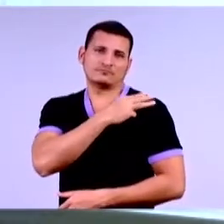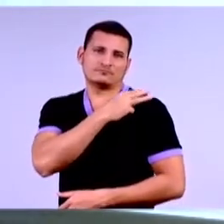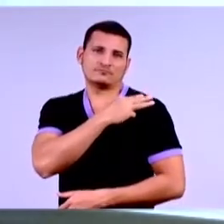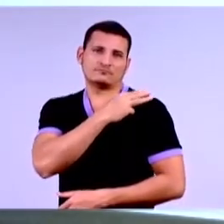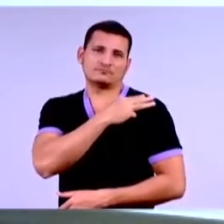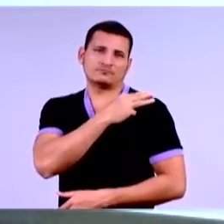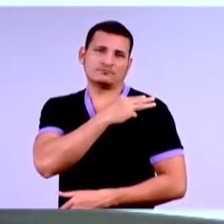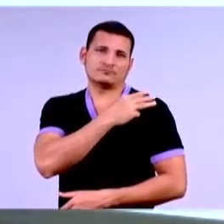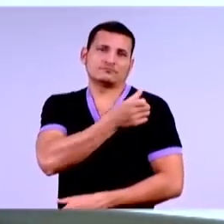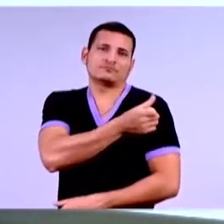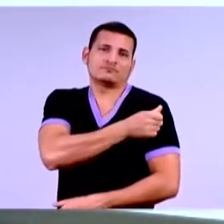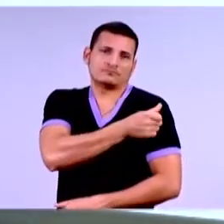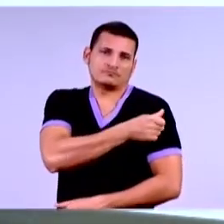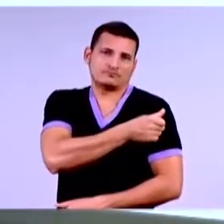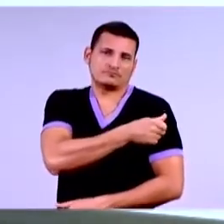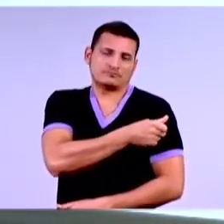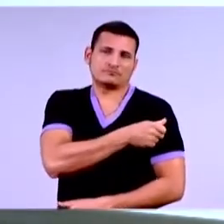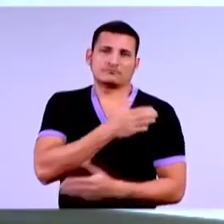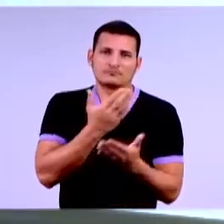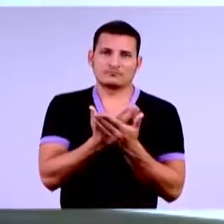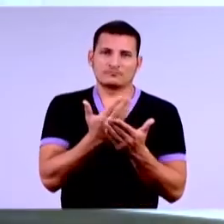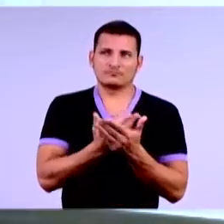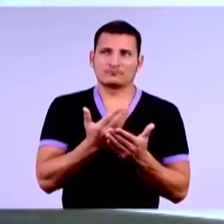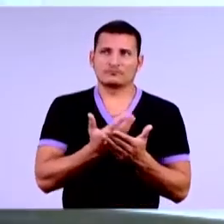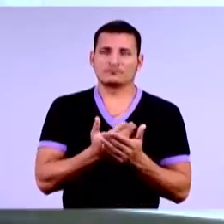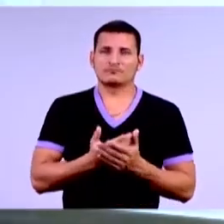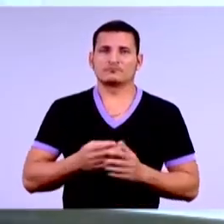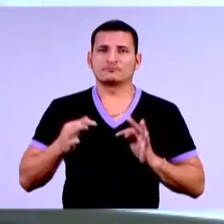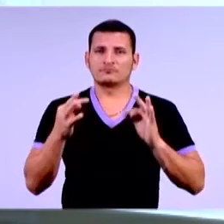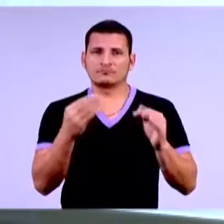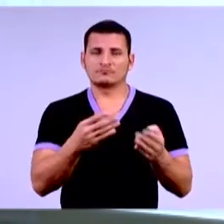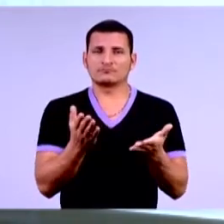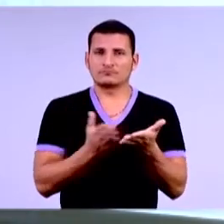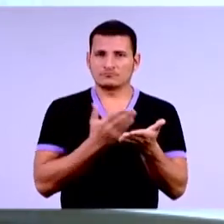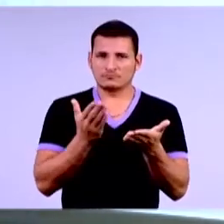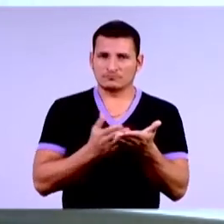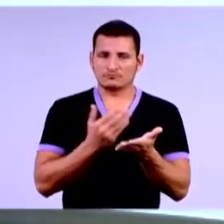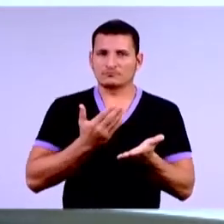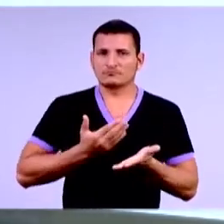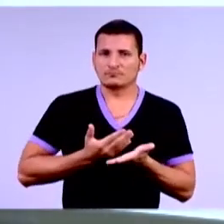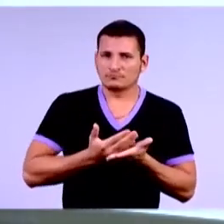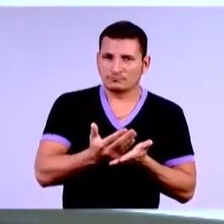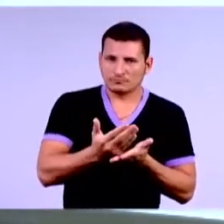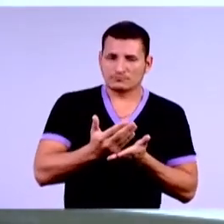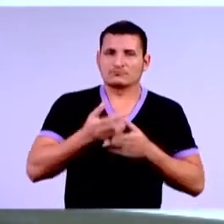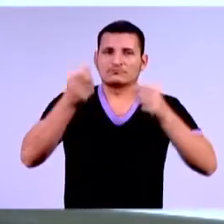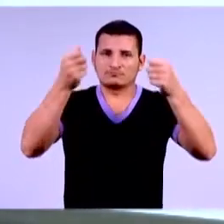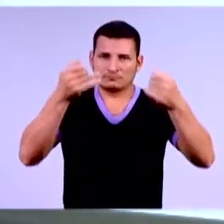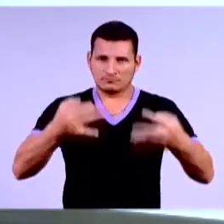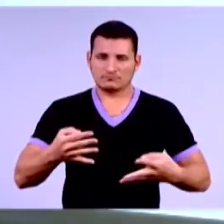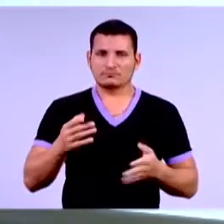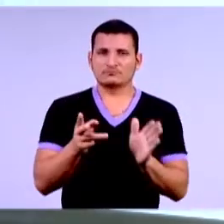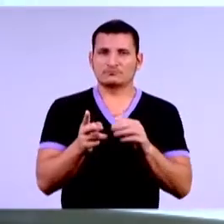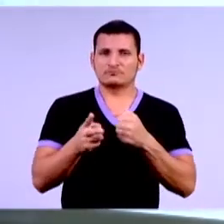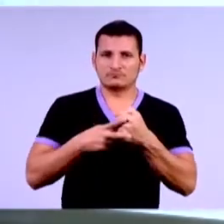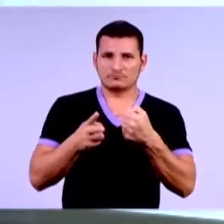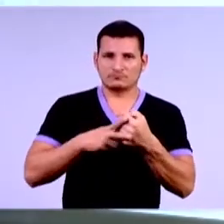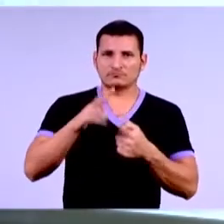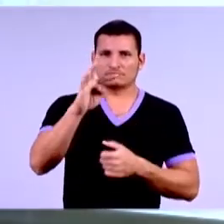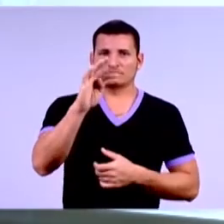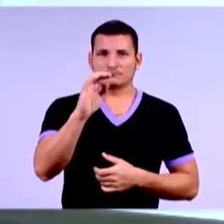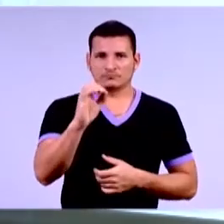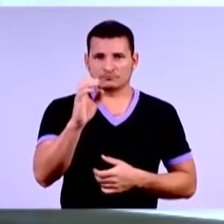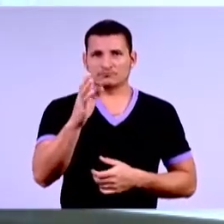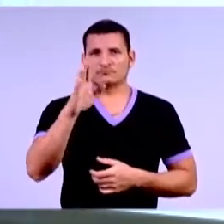desde o 6º anos é todos os livros praticamente iniciam falando do verbo to be então aqui